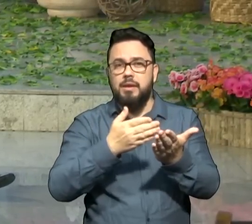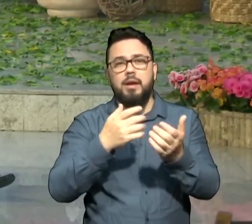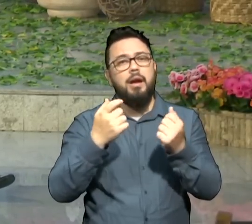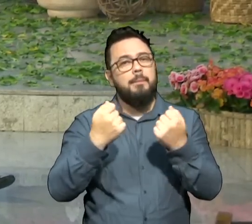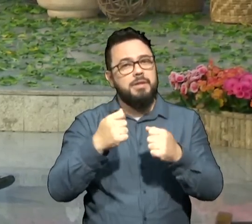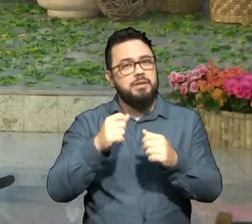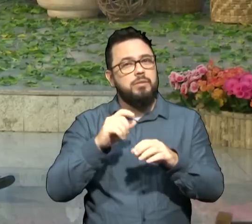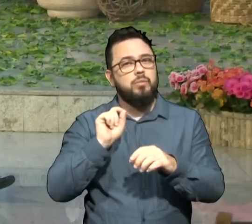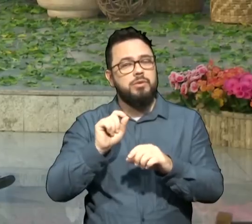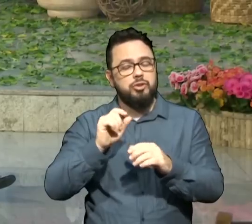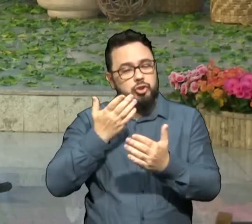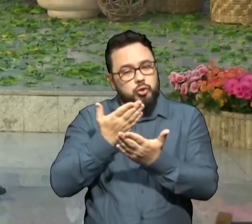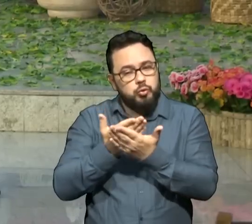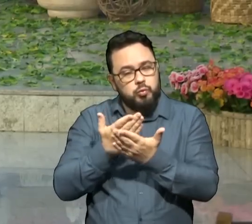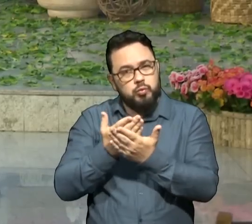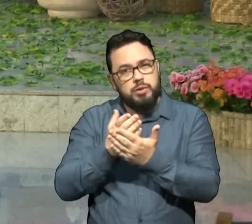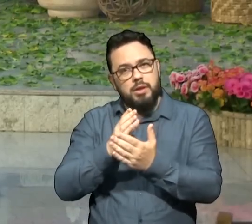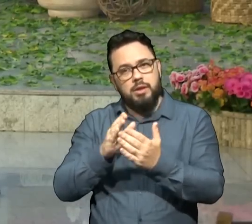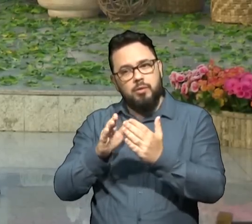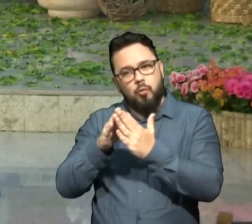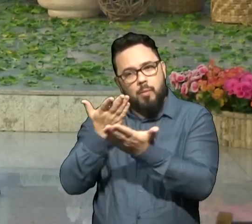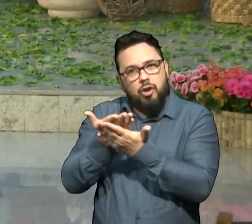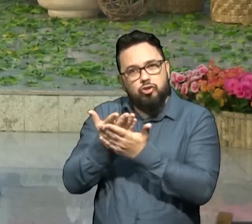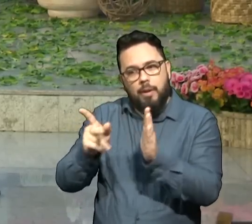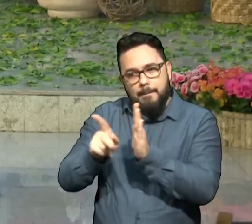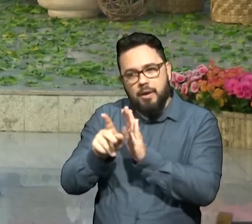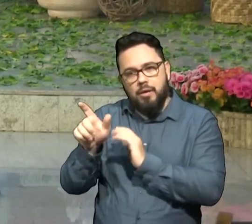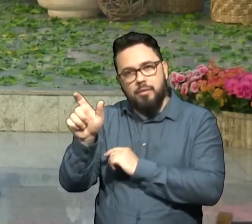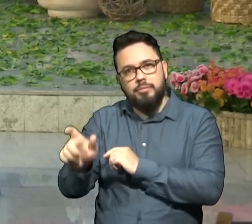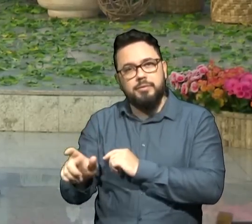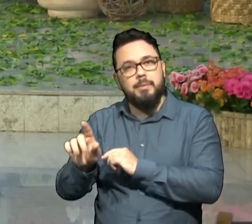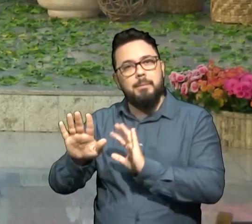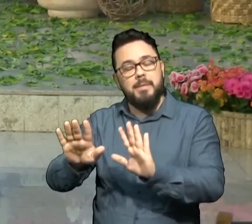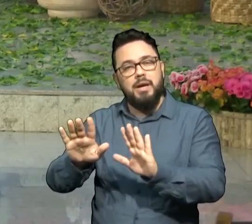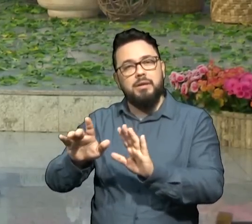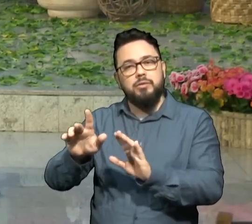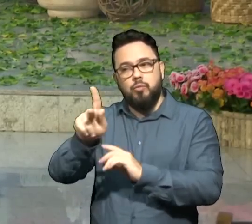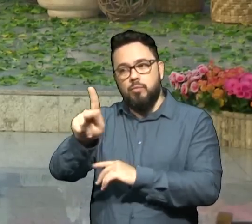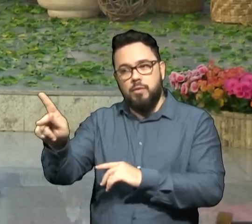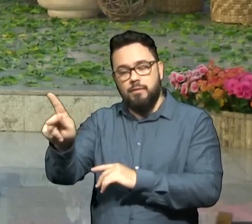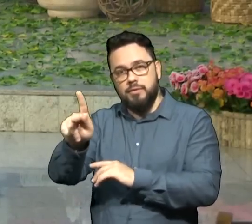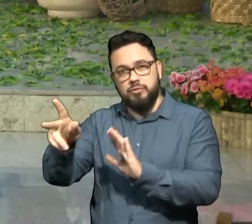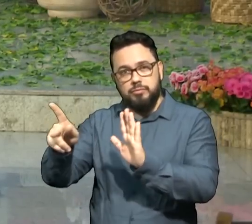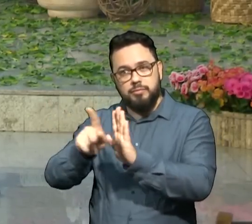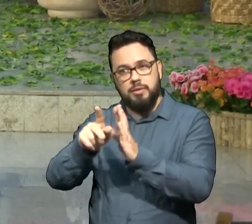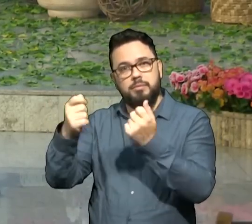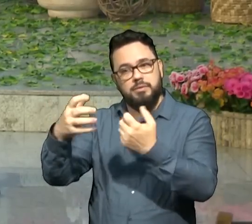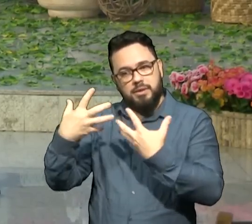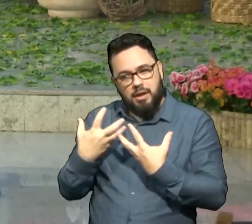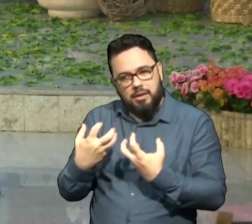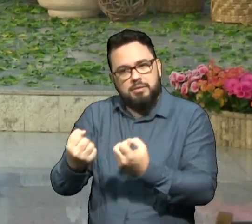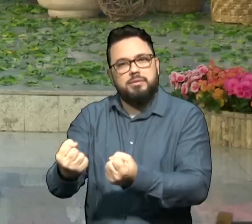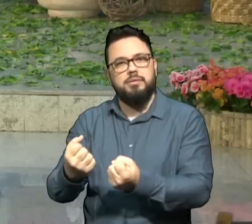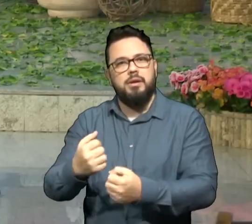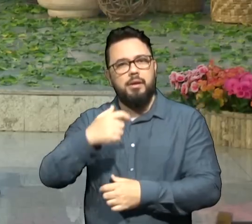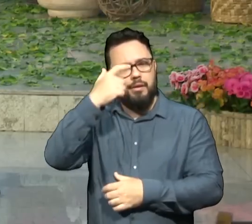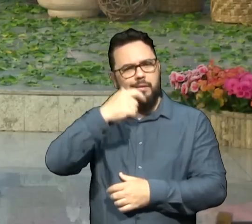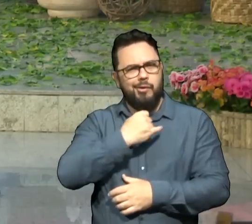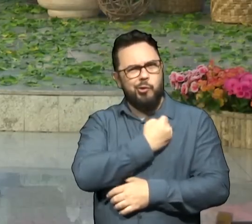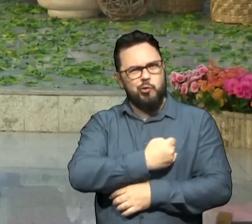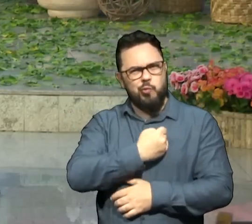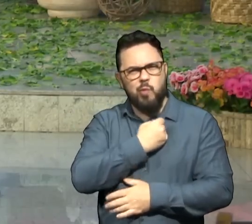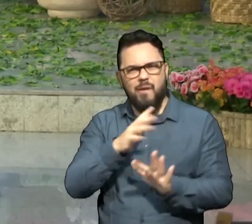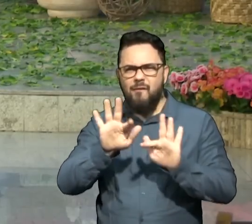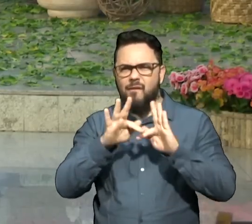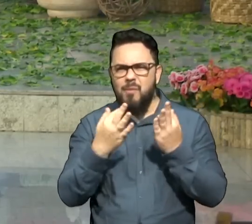rabínica só que ele tinha que encontrar um Rabino que o aceitasse como discípulo João não era de uma família de Elite ele não